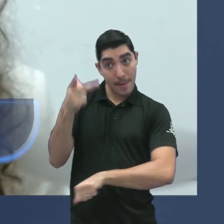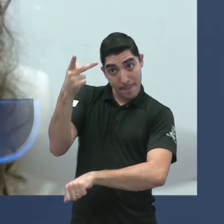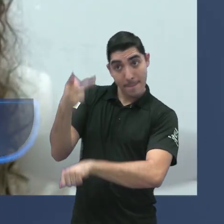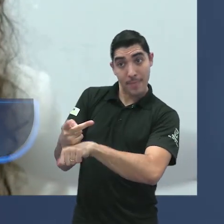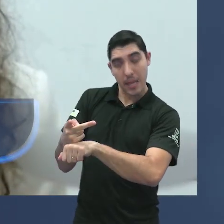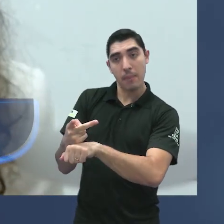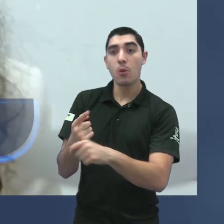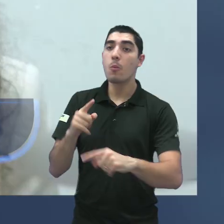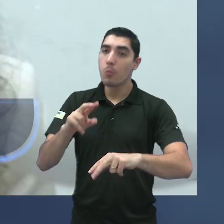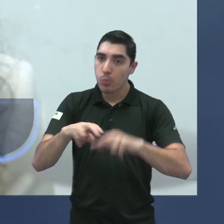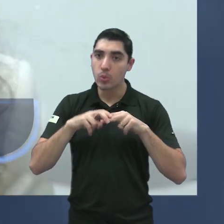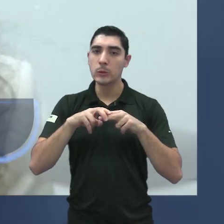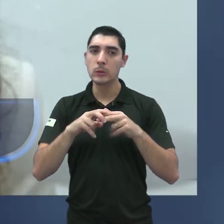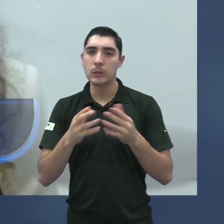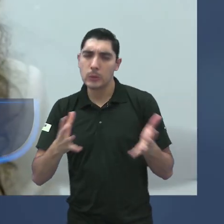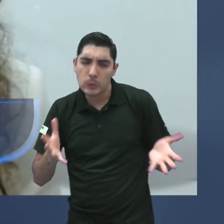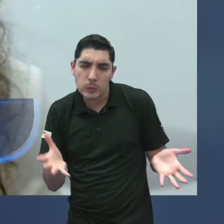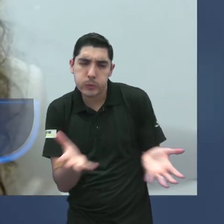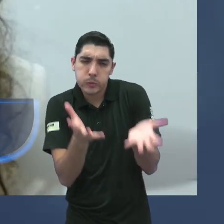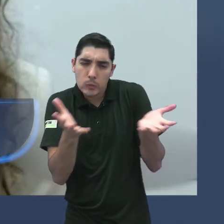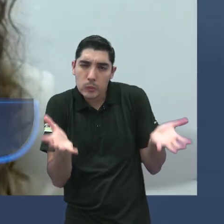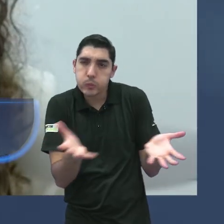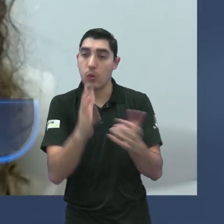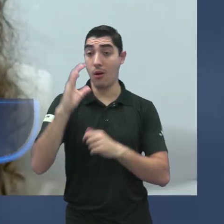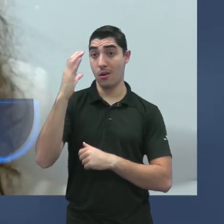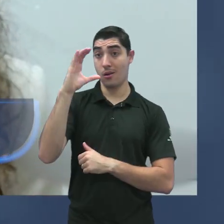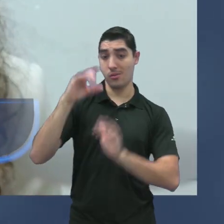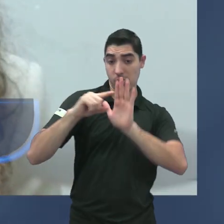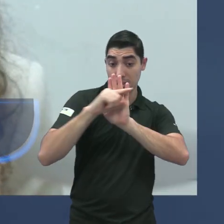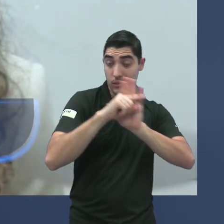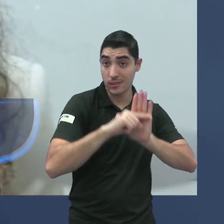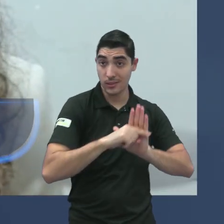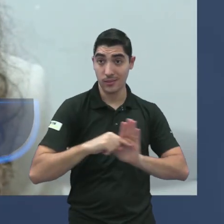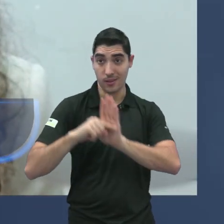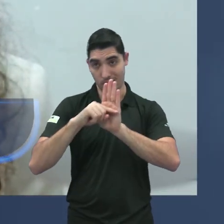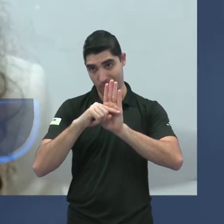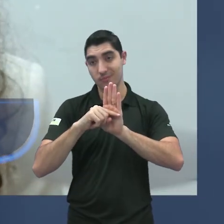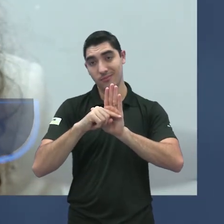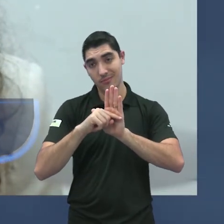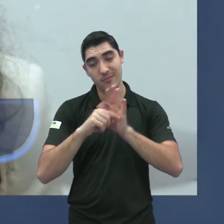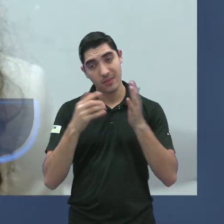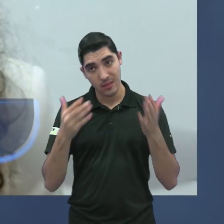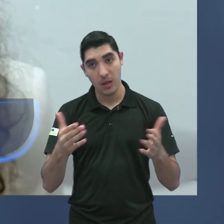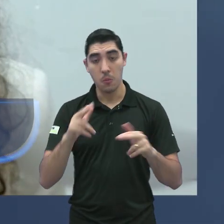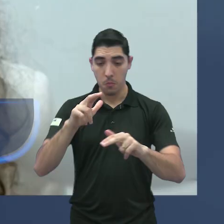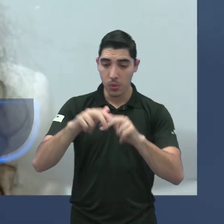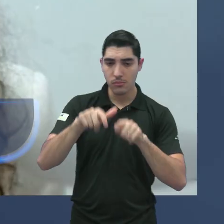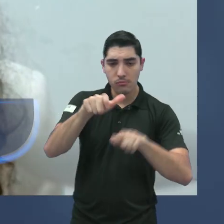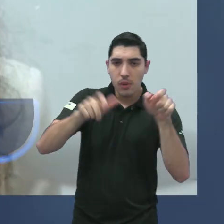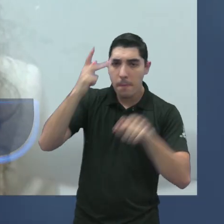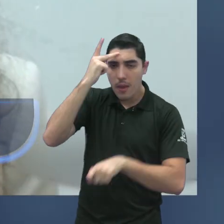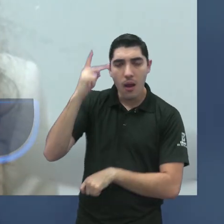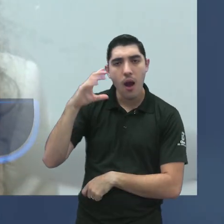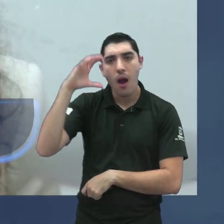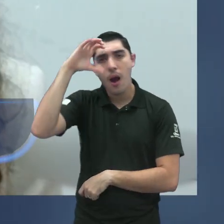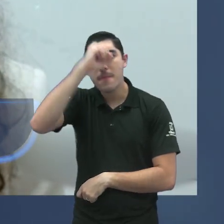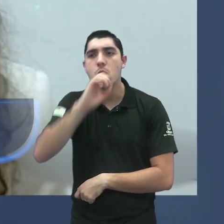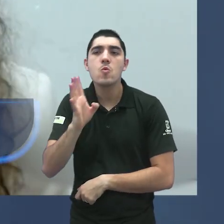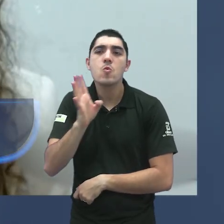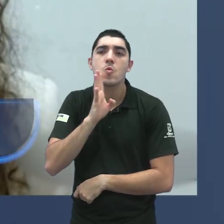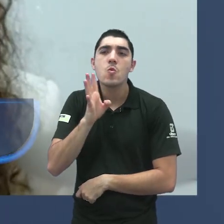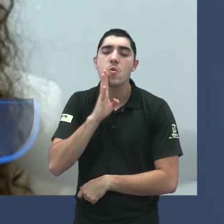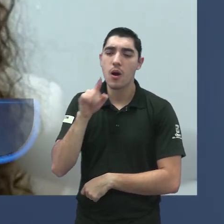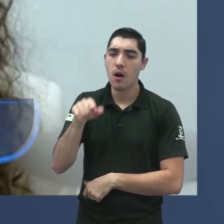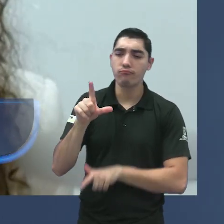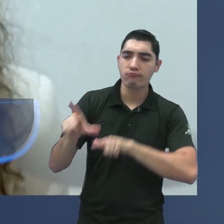divulgação científica, porque quando uma pessoa é premiada por um trabalho científico, as pessoas acabam conhecendo o que é esse trabalho, indo buscar